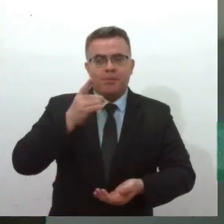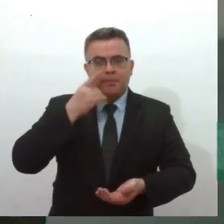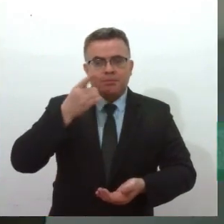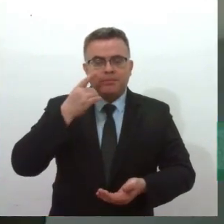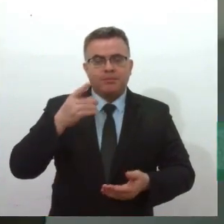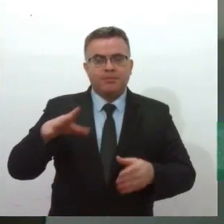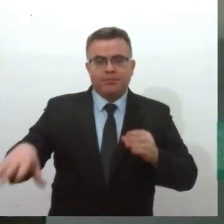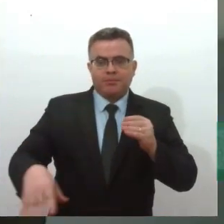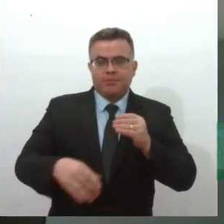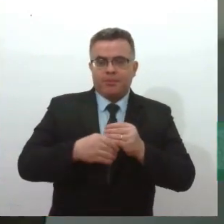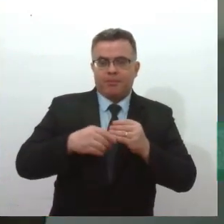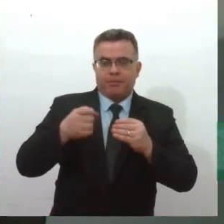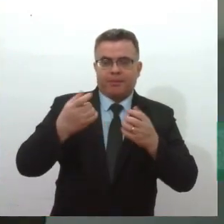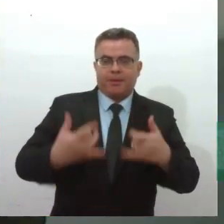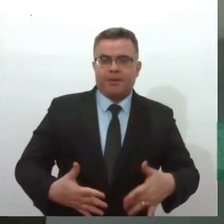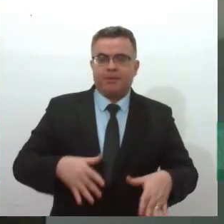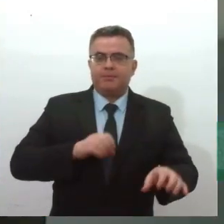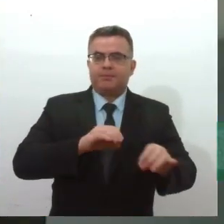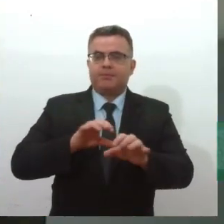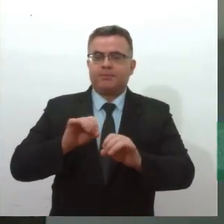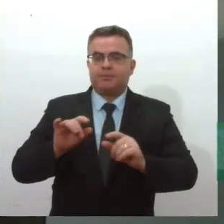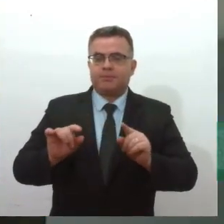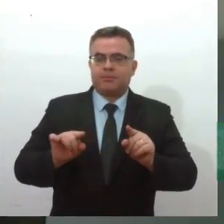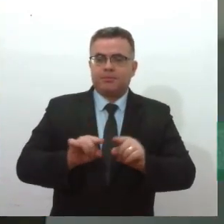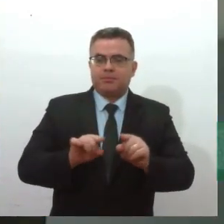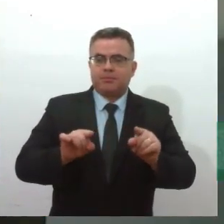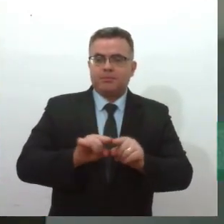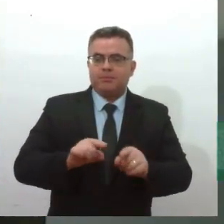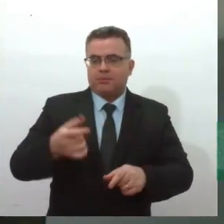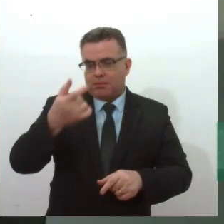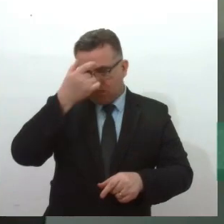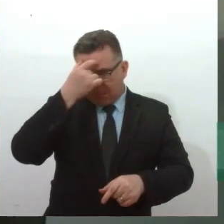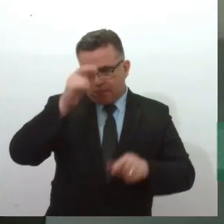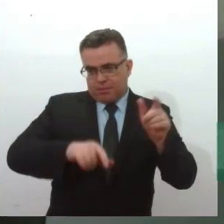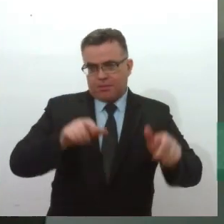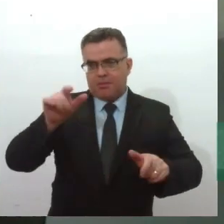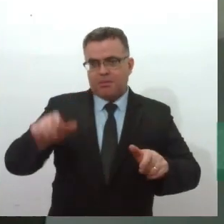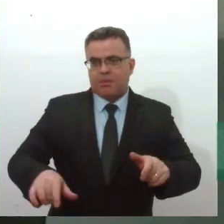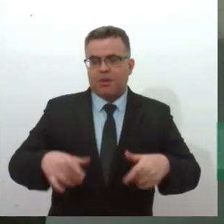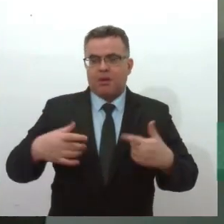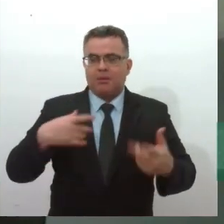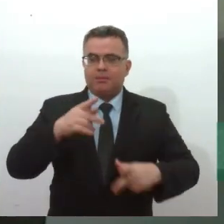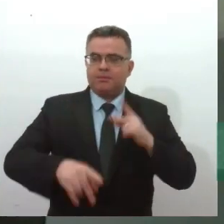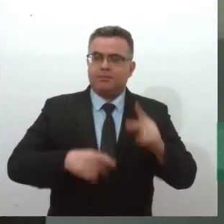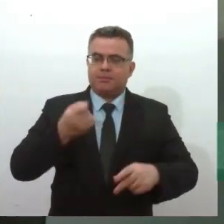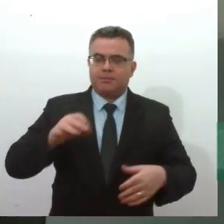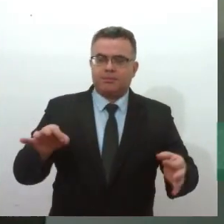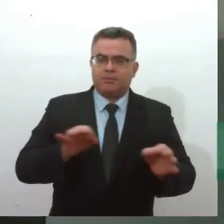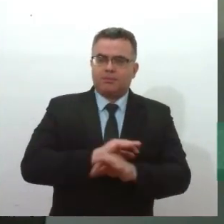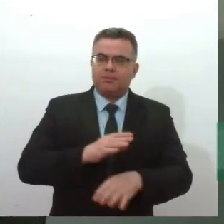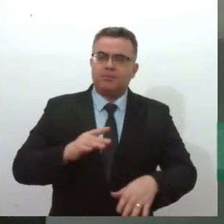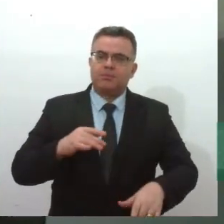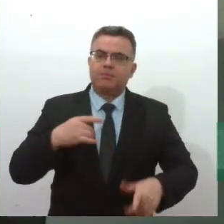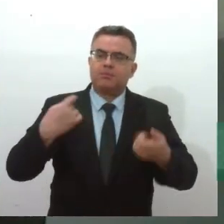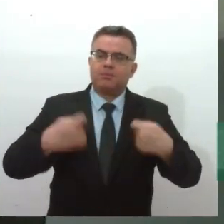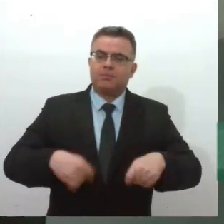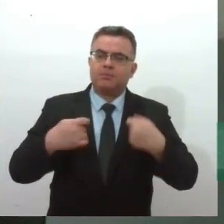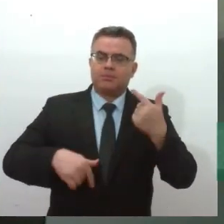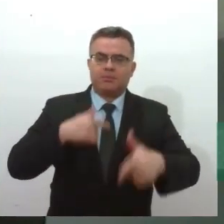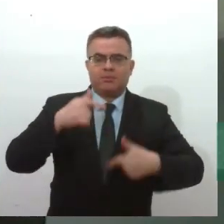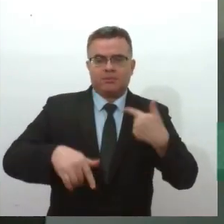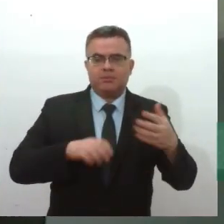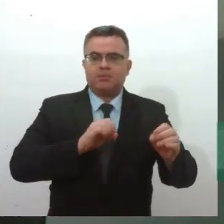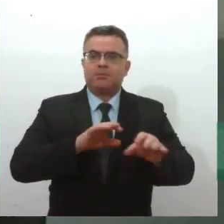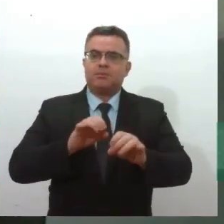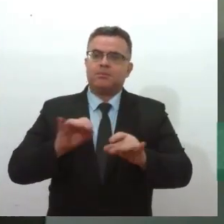gancho aí da questão da educação e da conscientização da população sergipana é preciso trabalhar mais esse tema